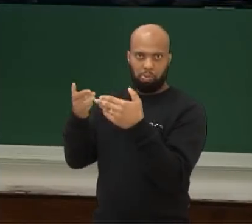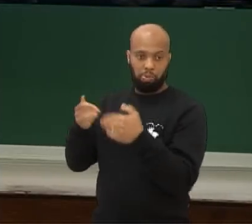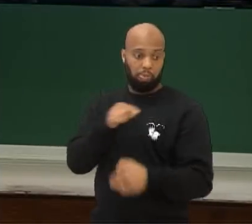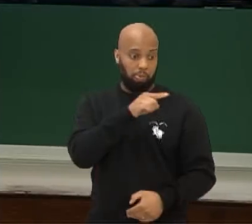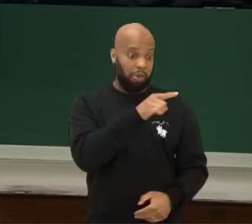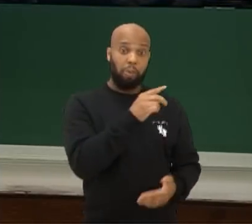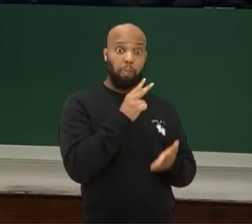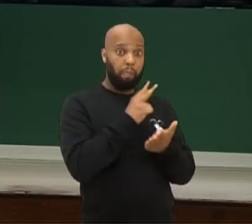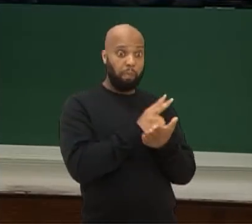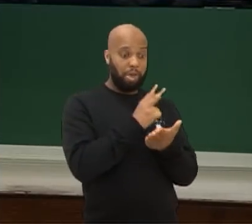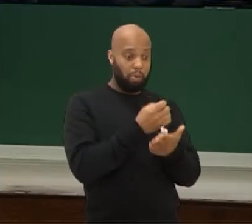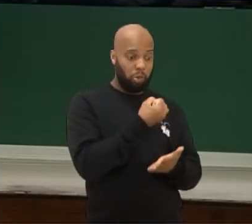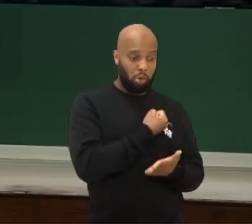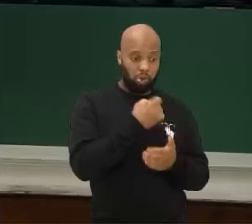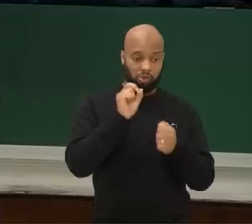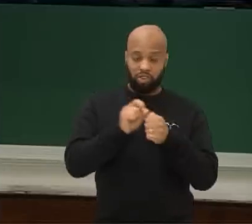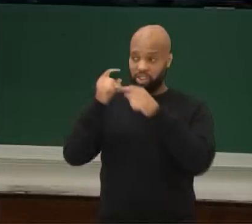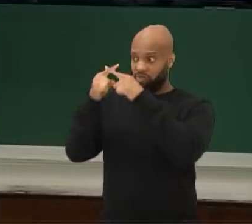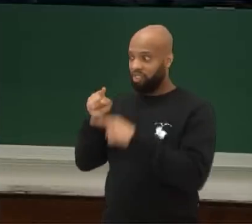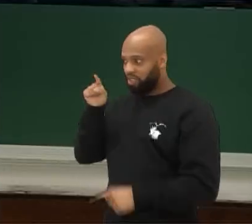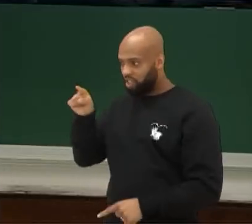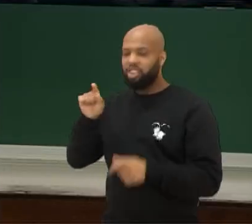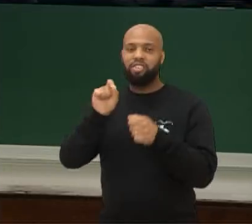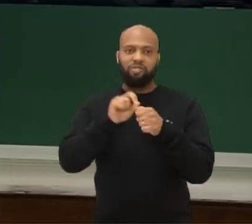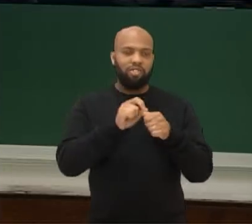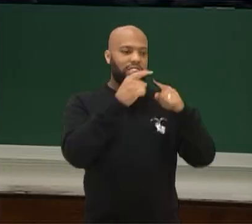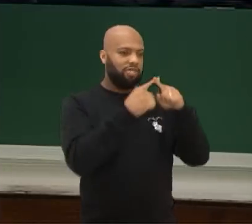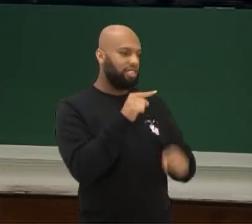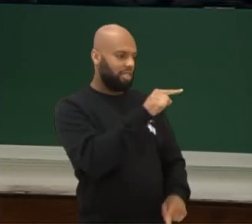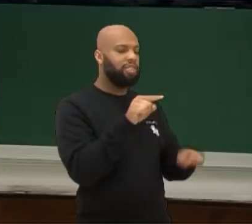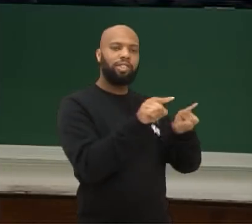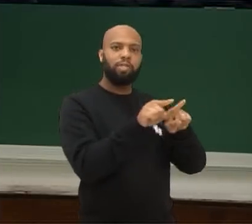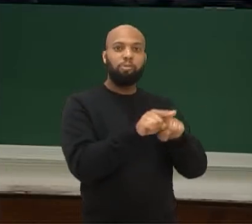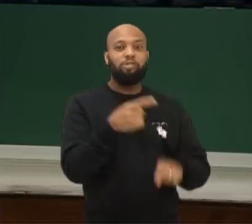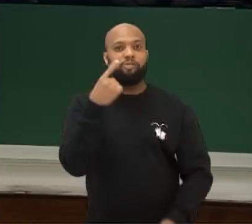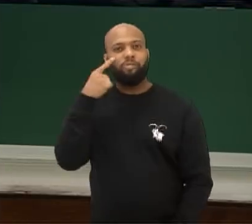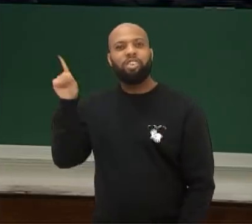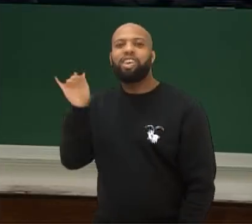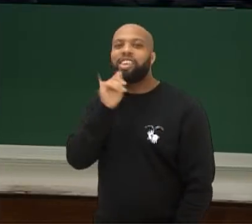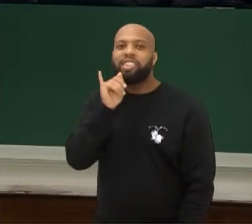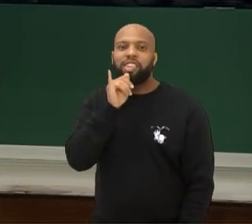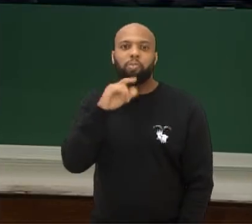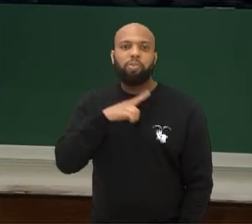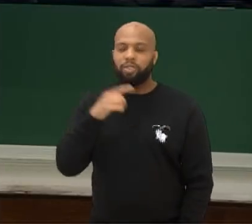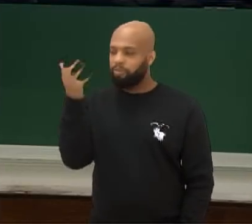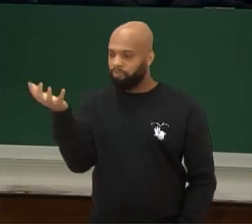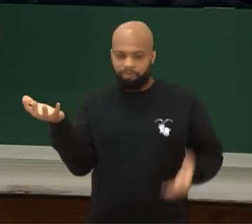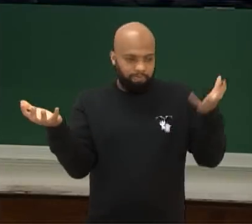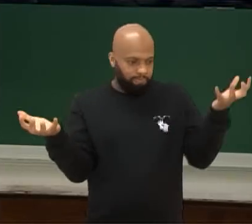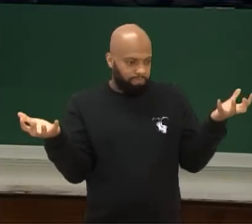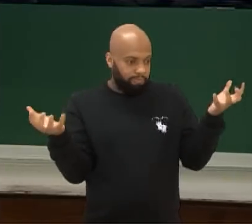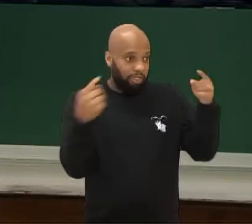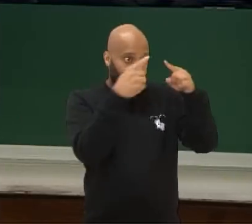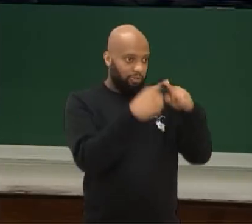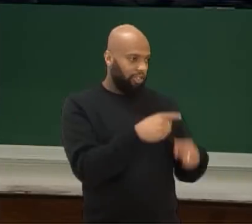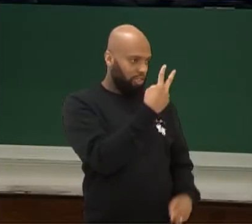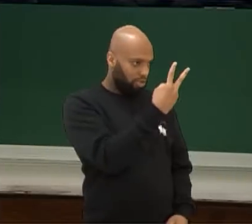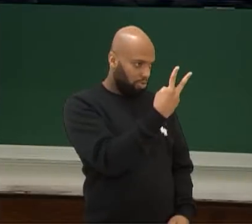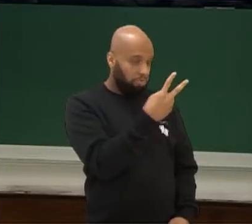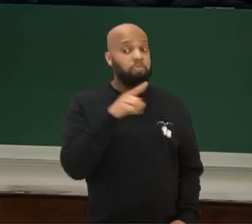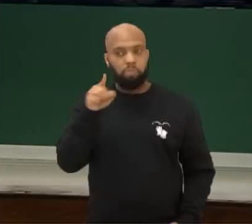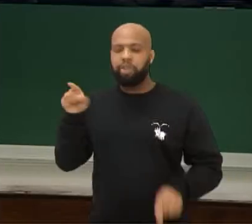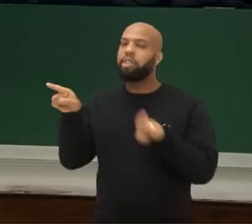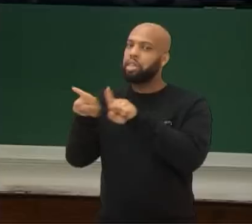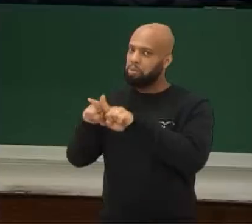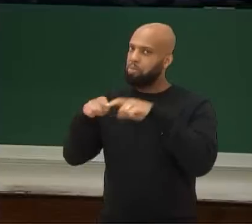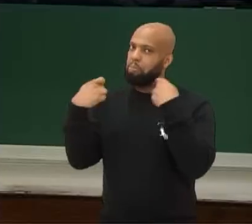mesmo termo. Então, a professora colocou aqui, ó, 2, multiplicou por 2 esse termo e multiplicou por 2 também esse